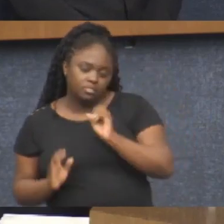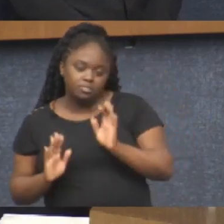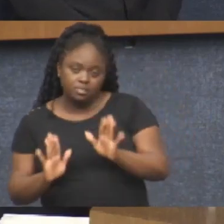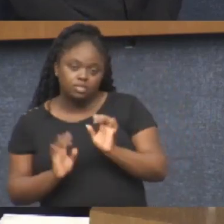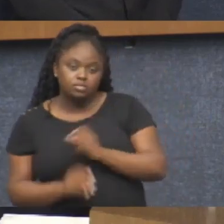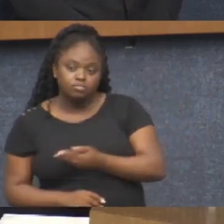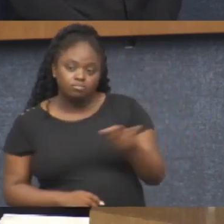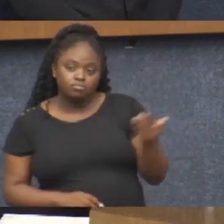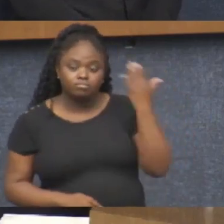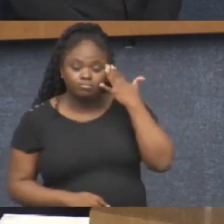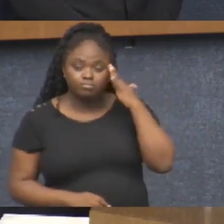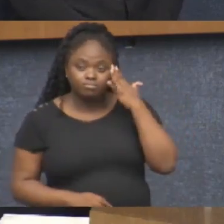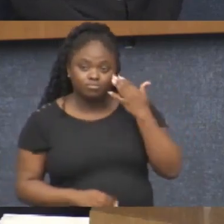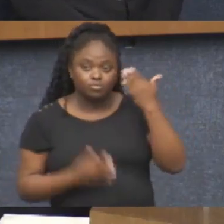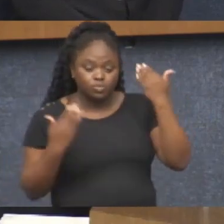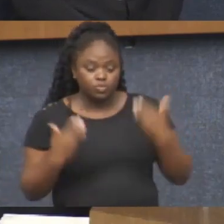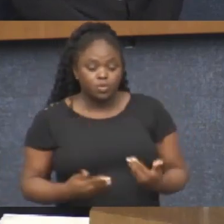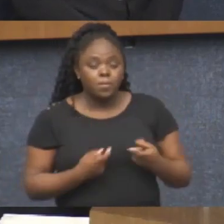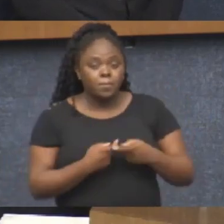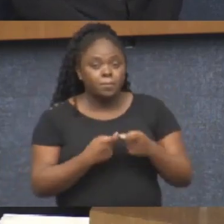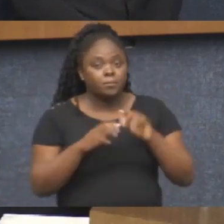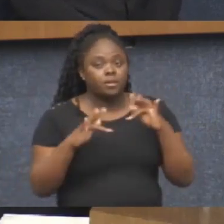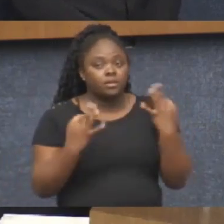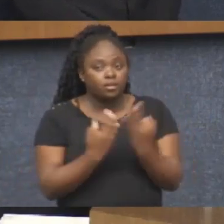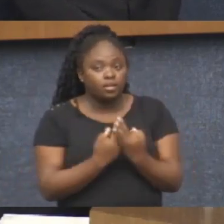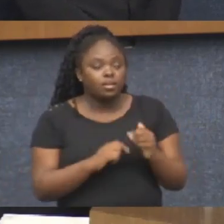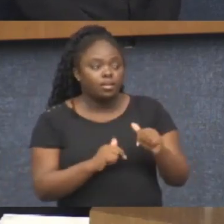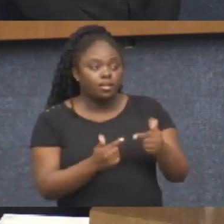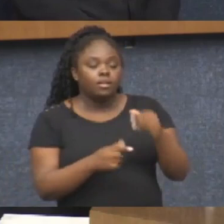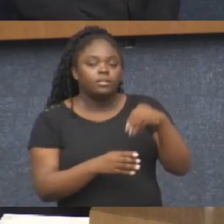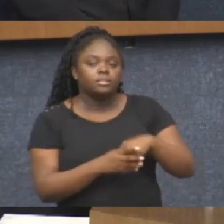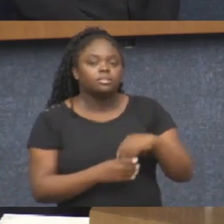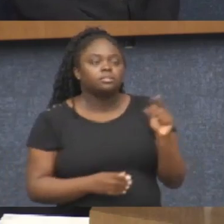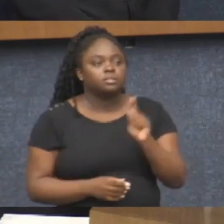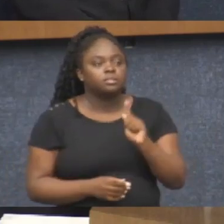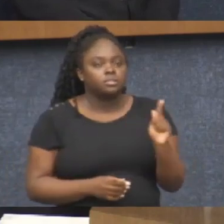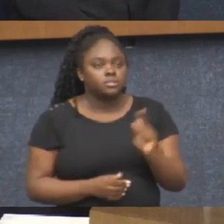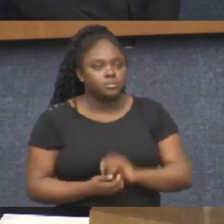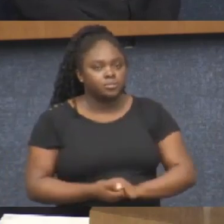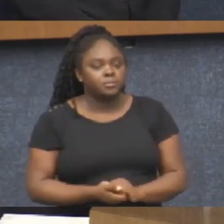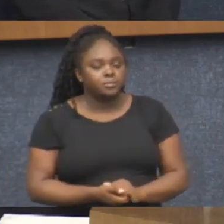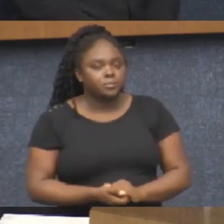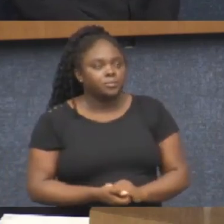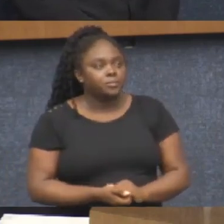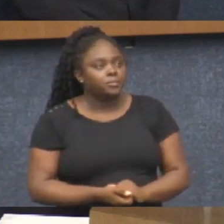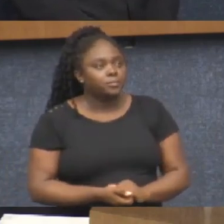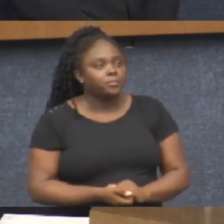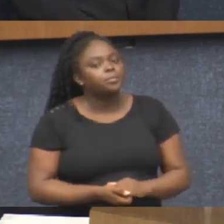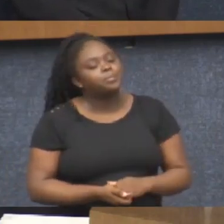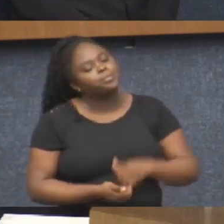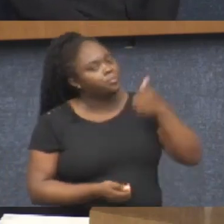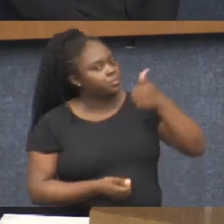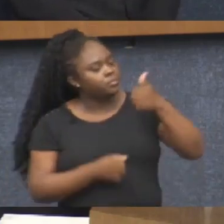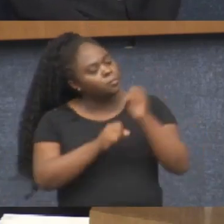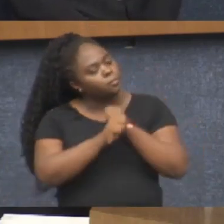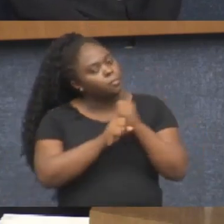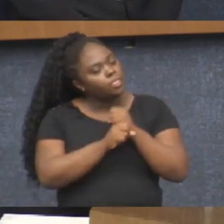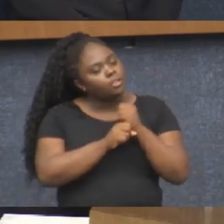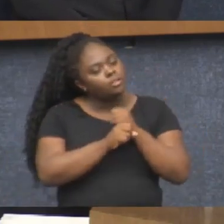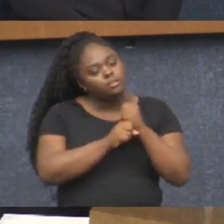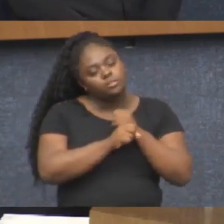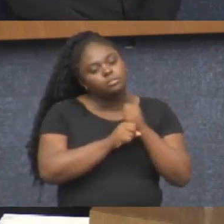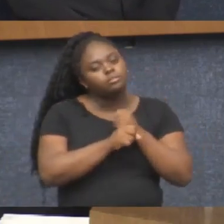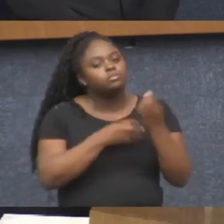Mas só para vocês entenderem o que, que eu, enquanto médica de família, tenho feito na gestão, né? Assim, o primeiro ano foi basicamente